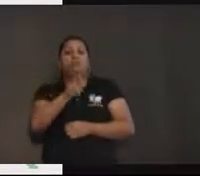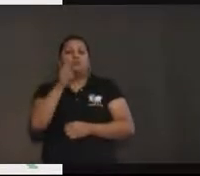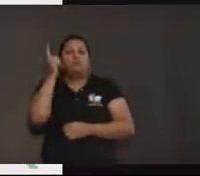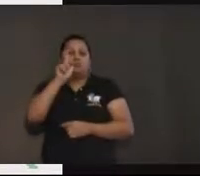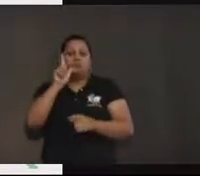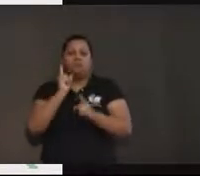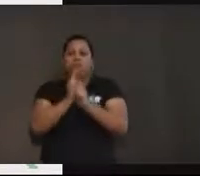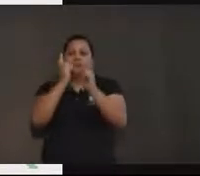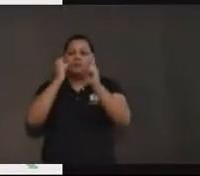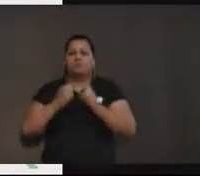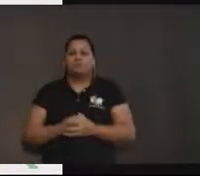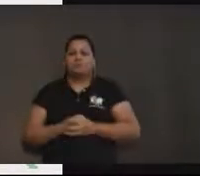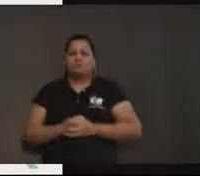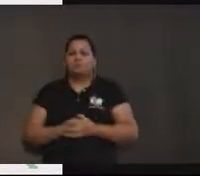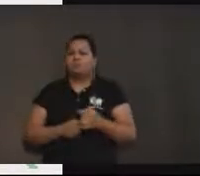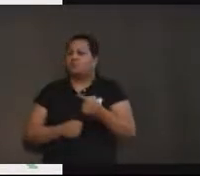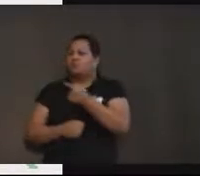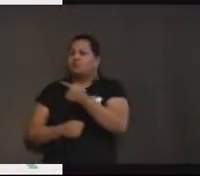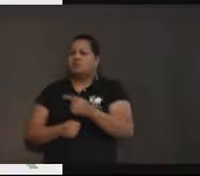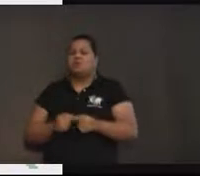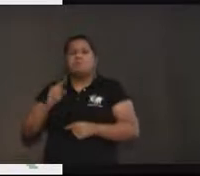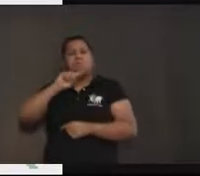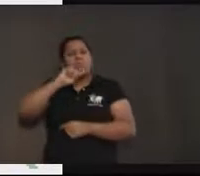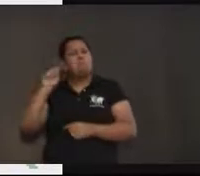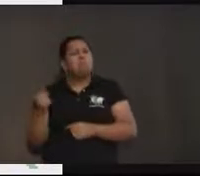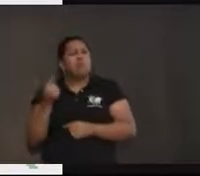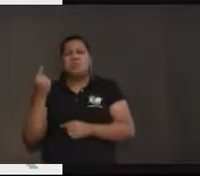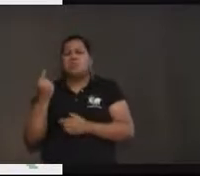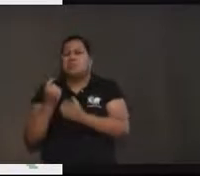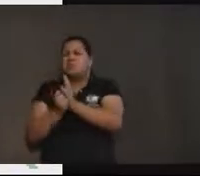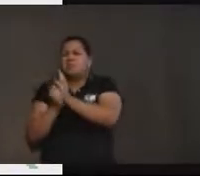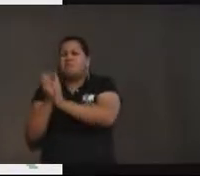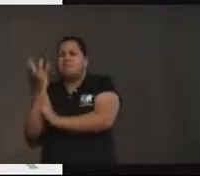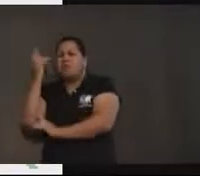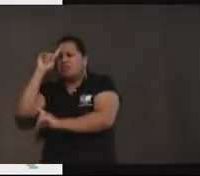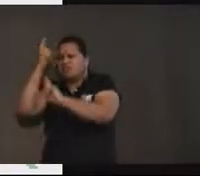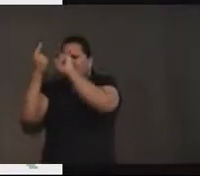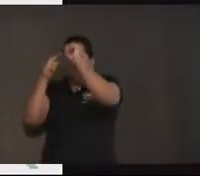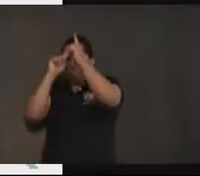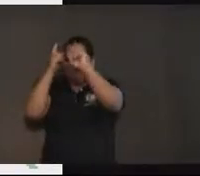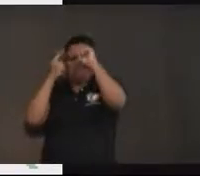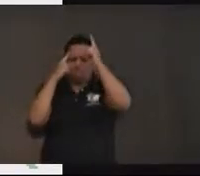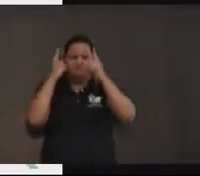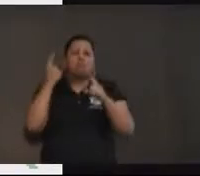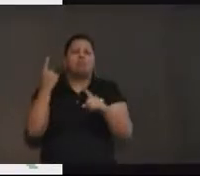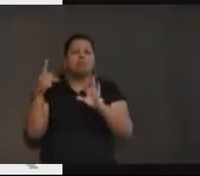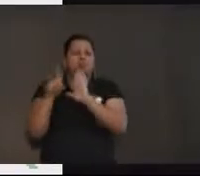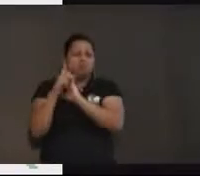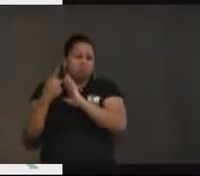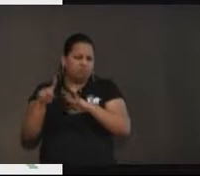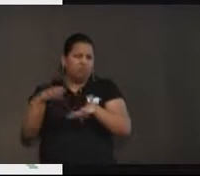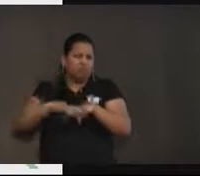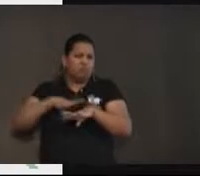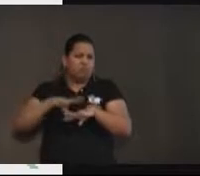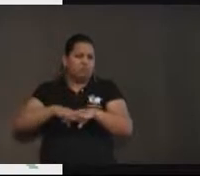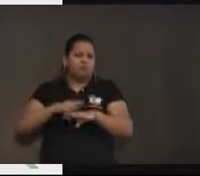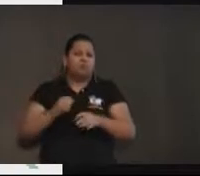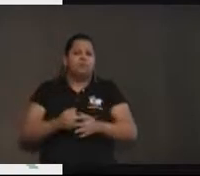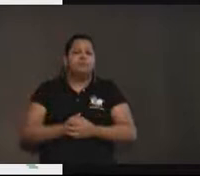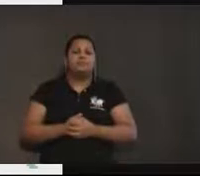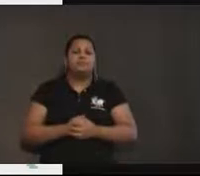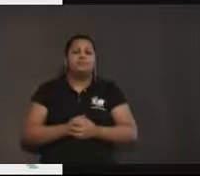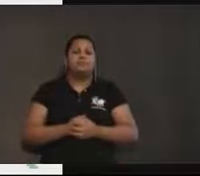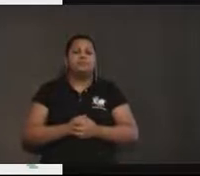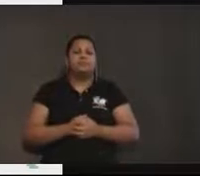mais de mil citações do que é muito para matemática e deu origem a muitas ideias é mas antes disso